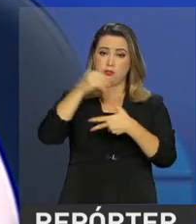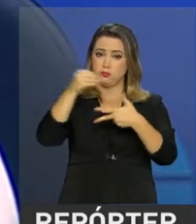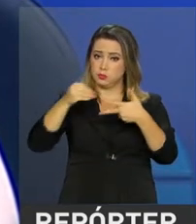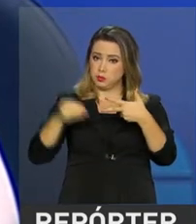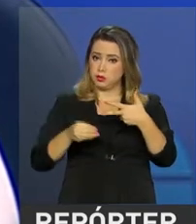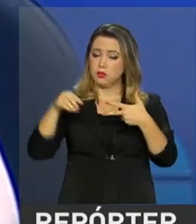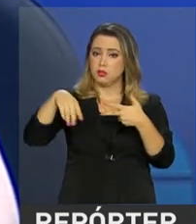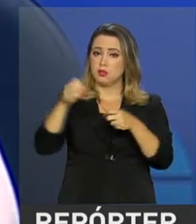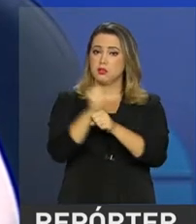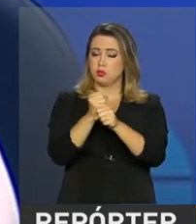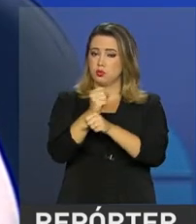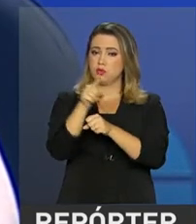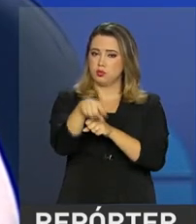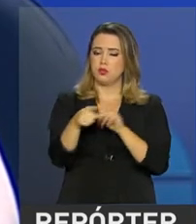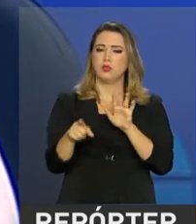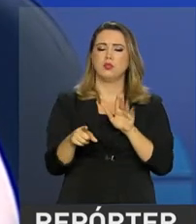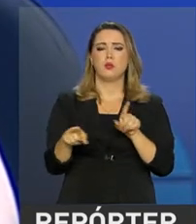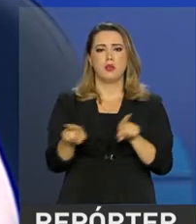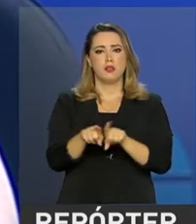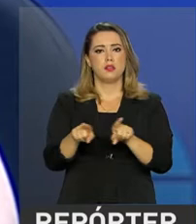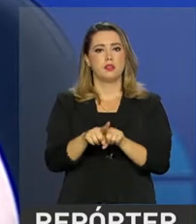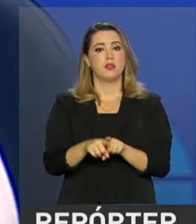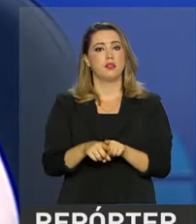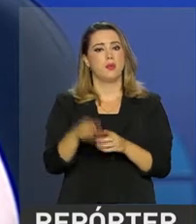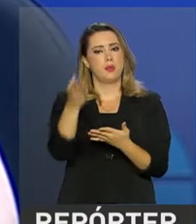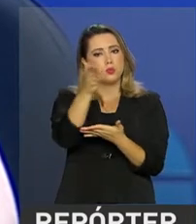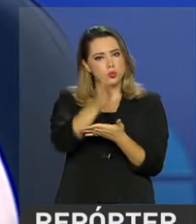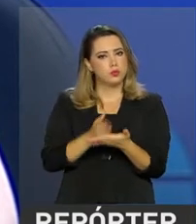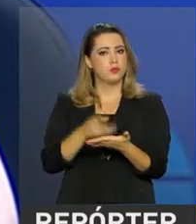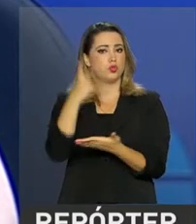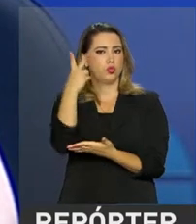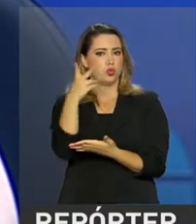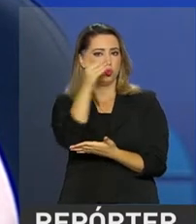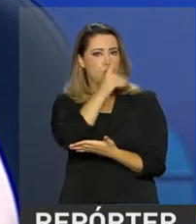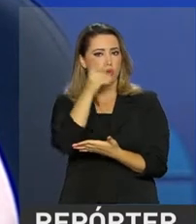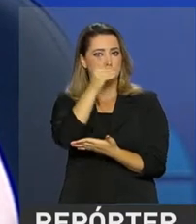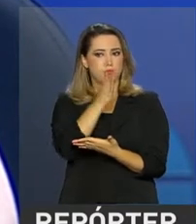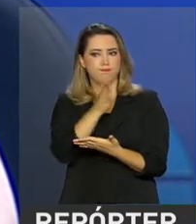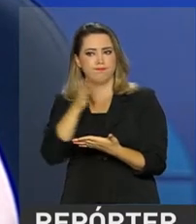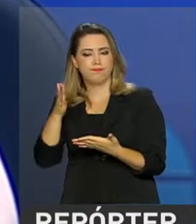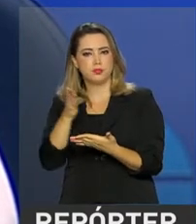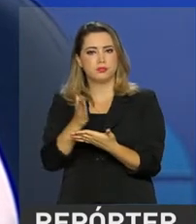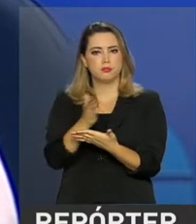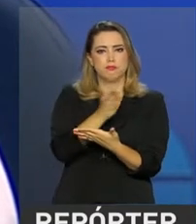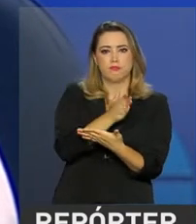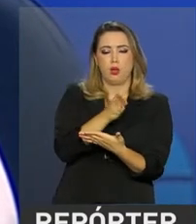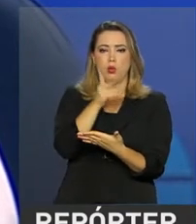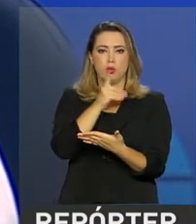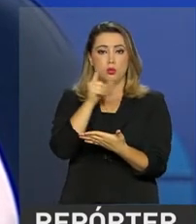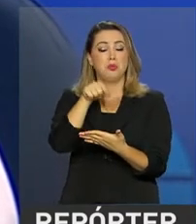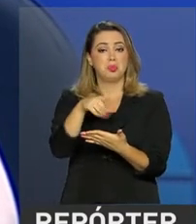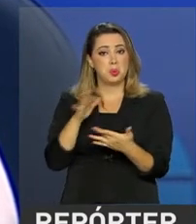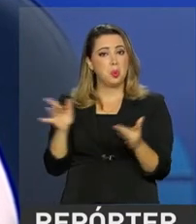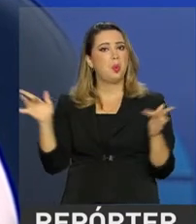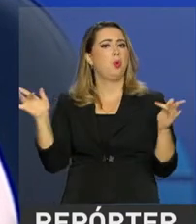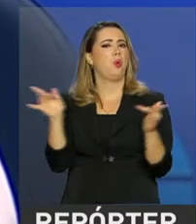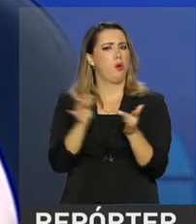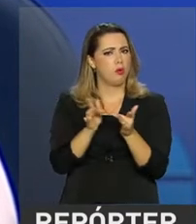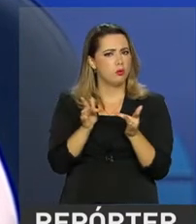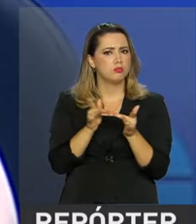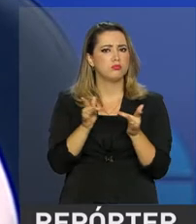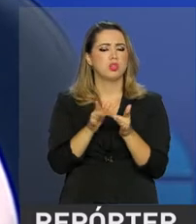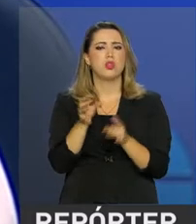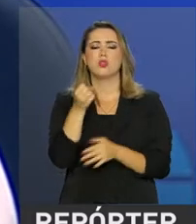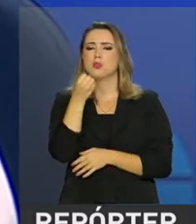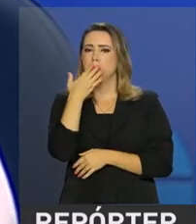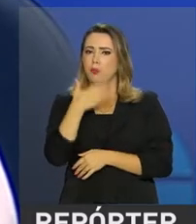relação à questão da divisão em dois domingos, com uma grande adesão e simpatia